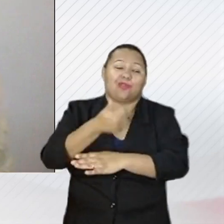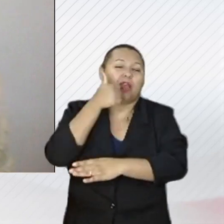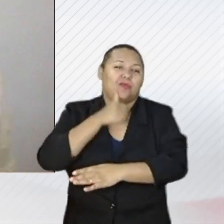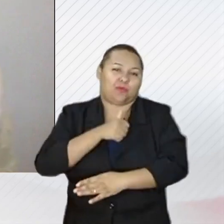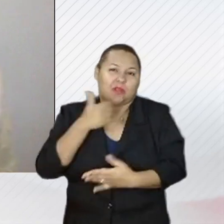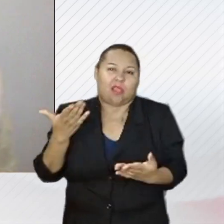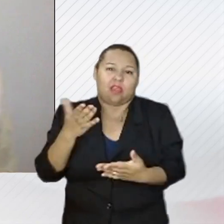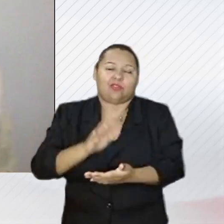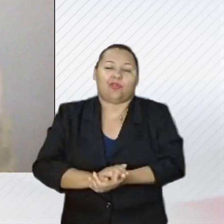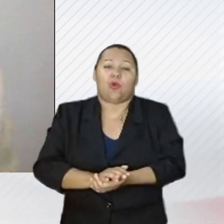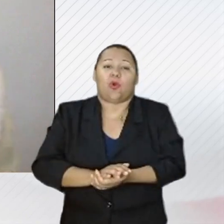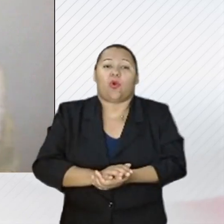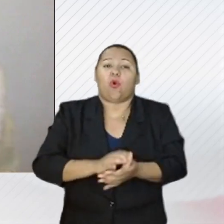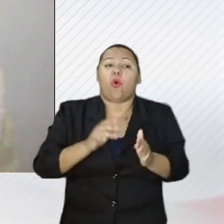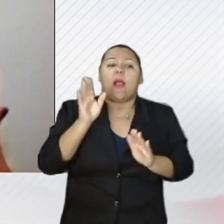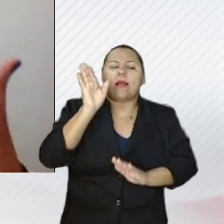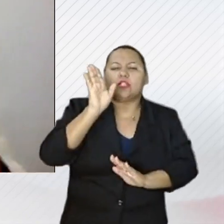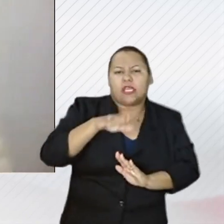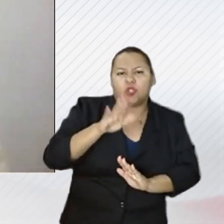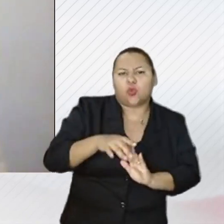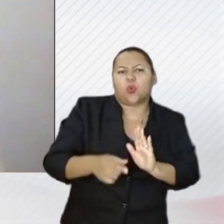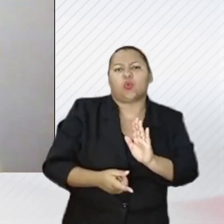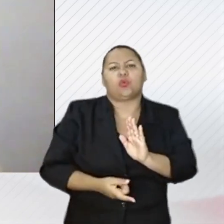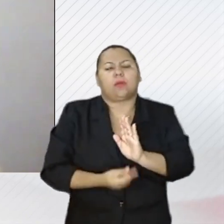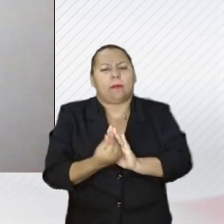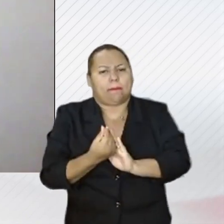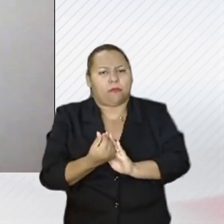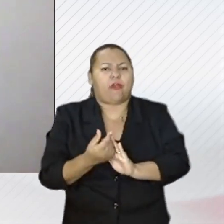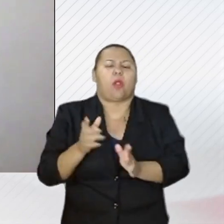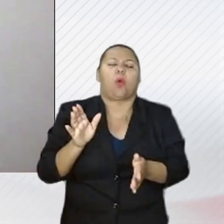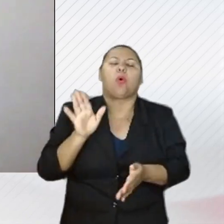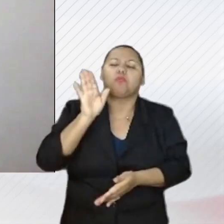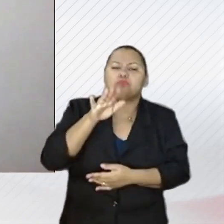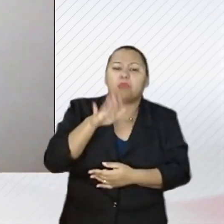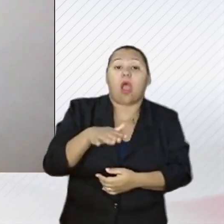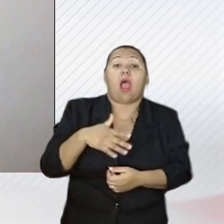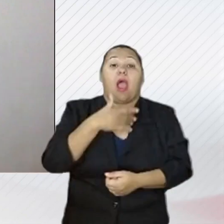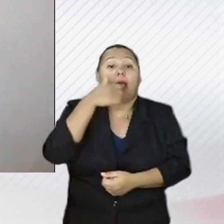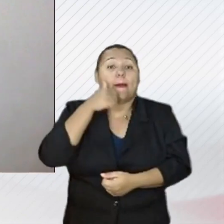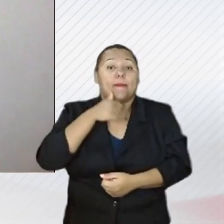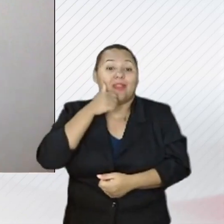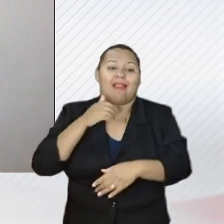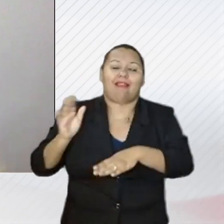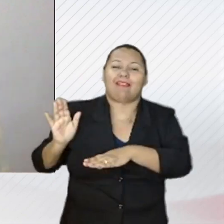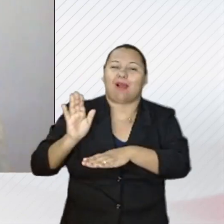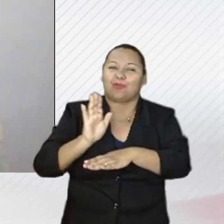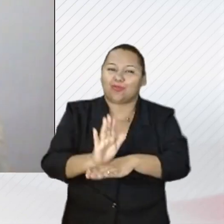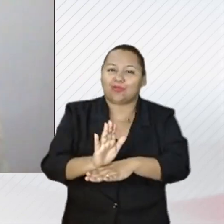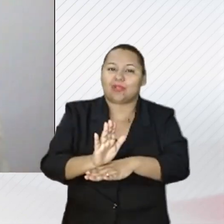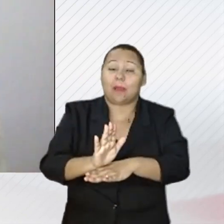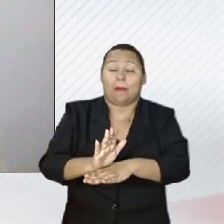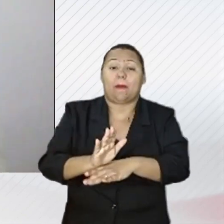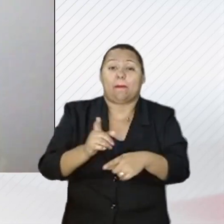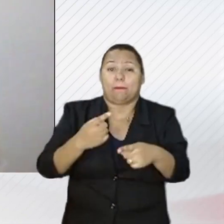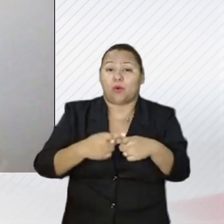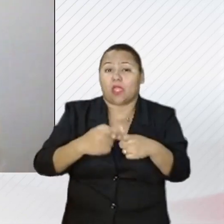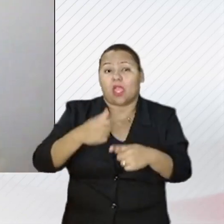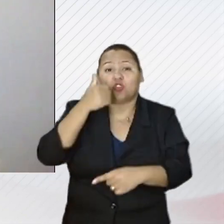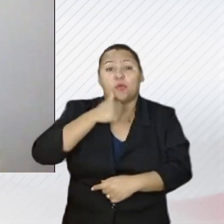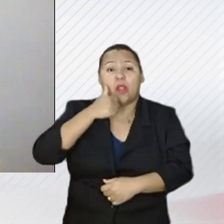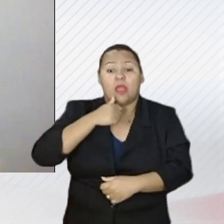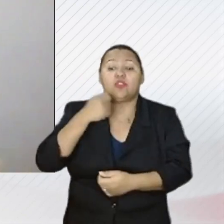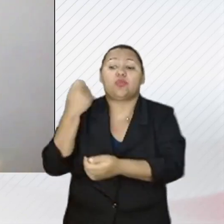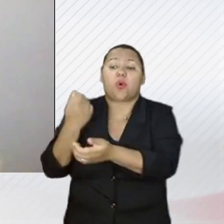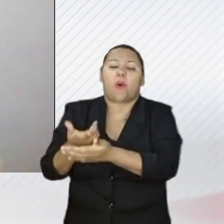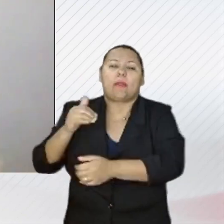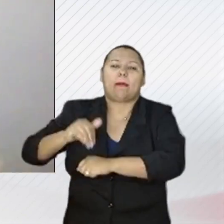vai acabar chegando até atender as mulheres que hoje consomem mais, né, alimentação. Porque